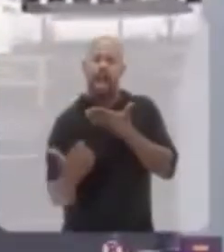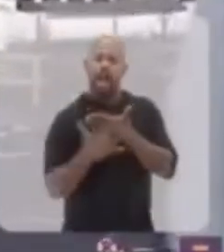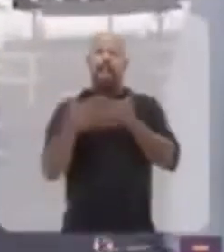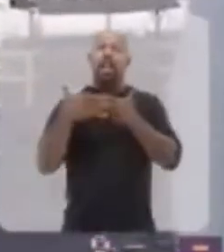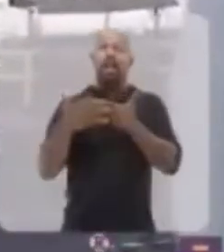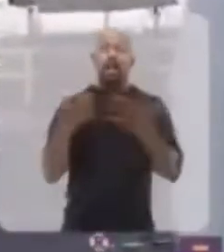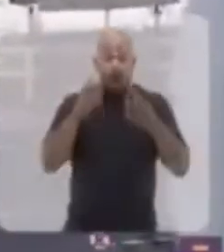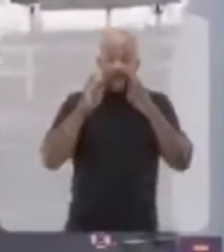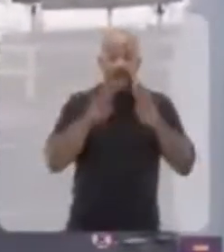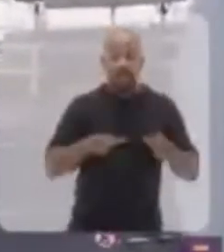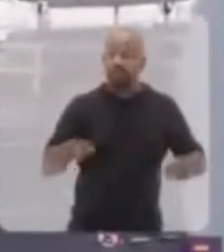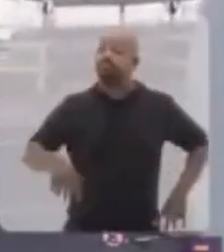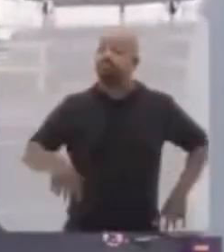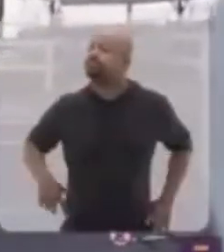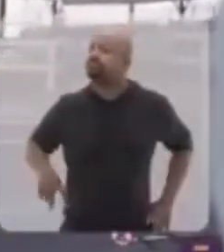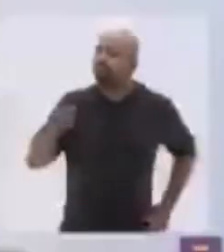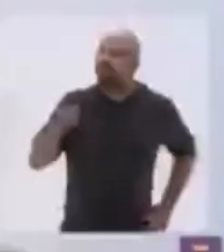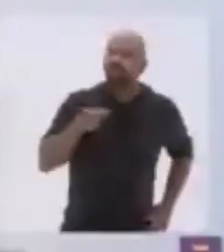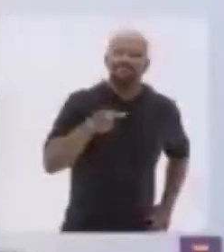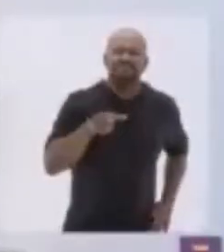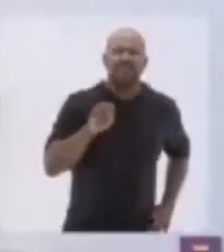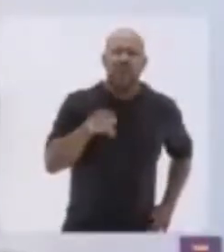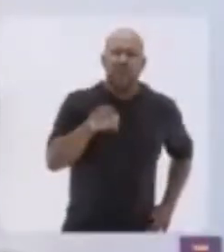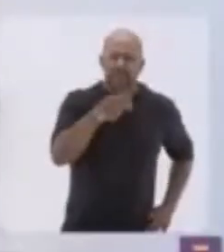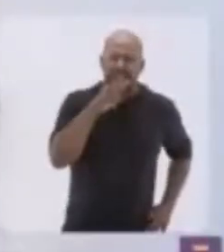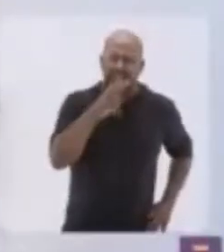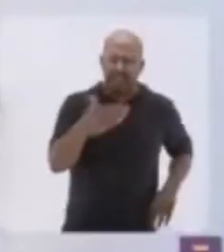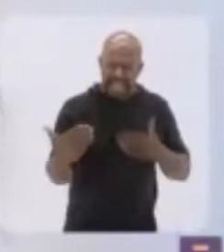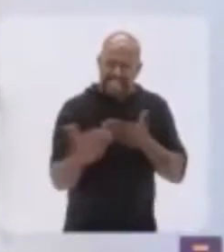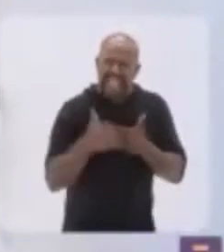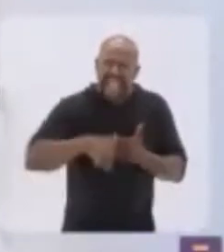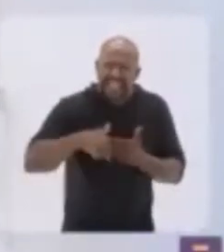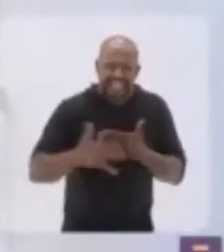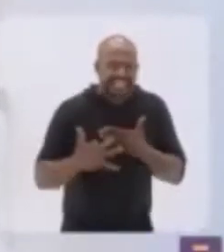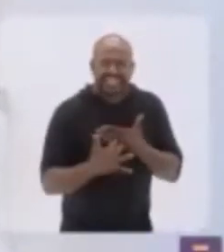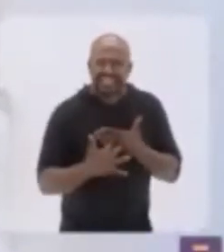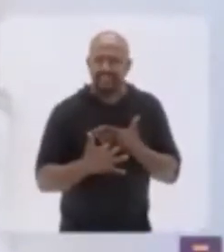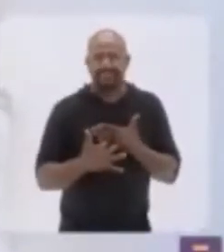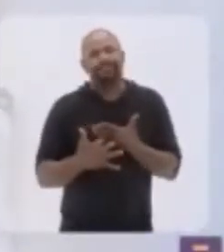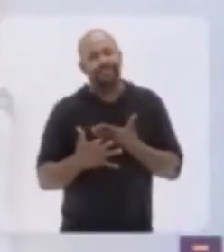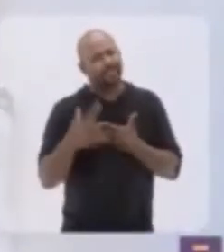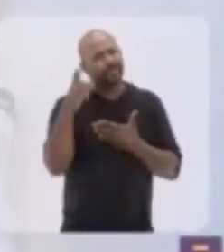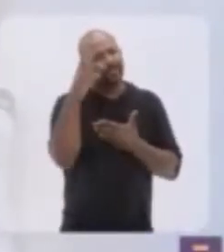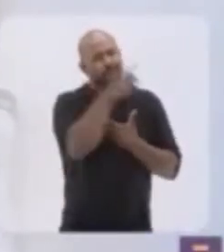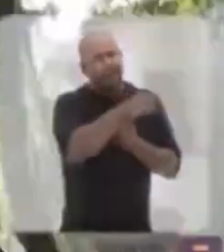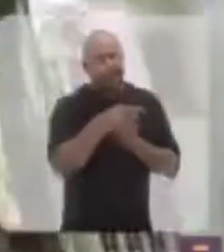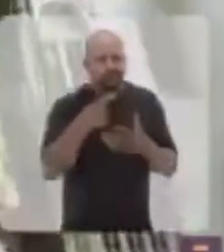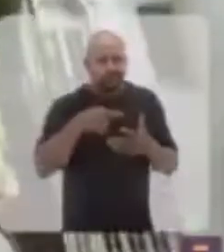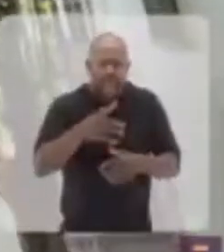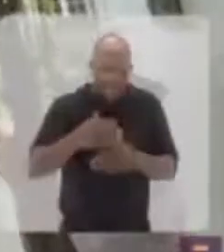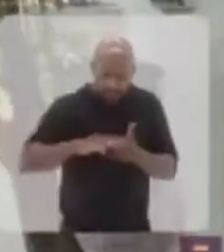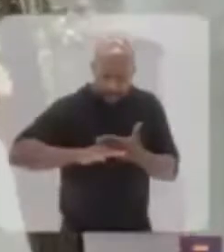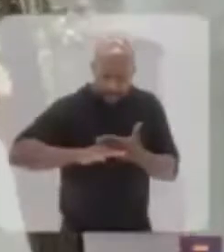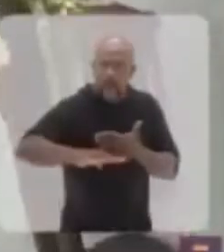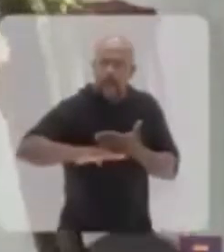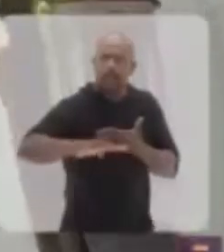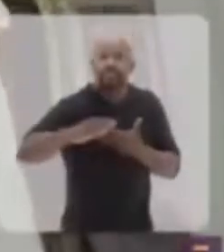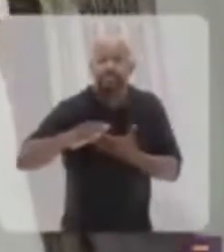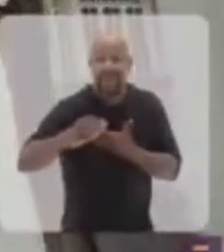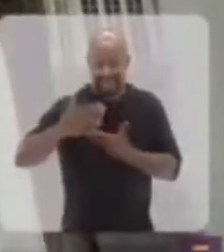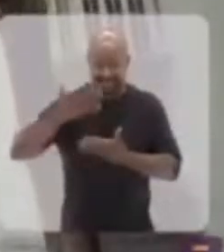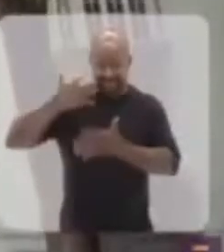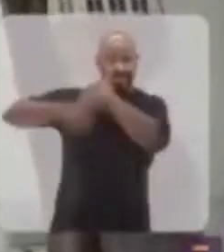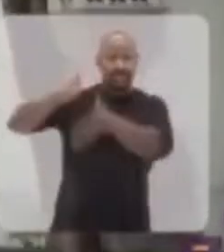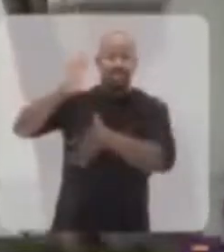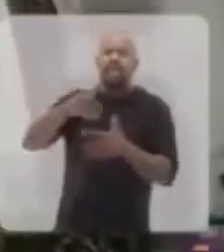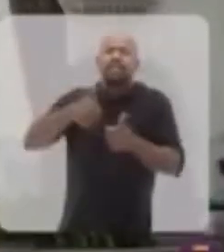Pátio de Santiago, fica um pouco difícil a gente imaginar essa cena hoje. Mas por mais de 300 anos, essa construção